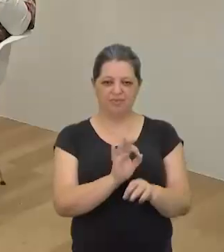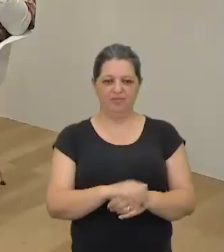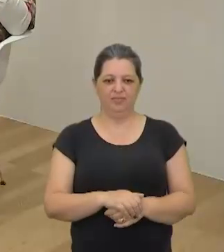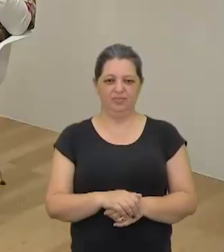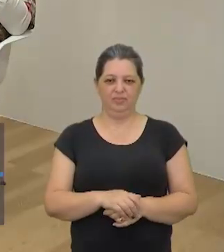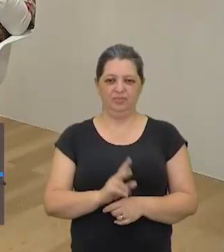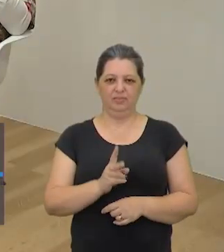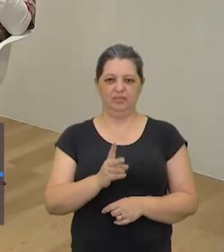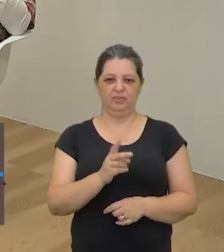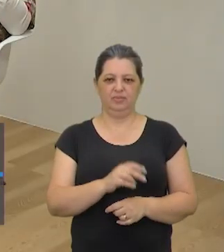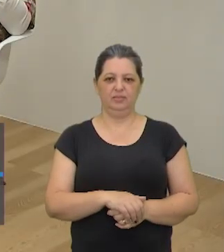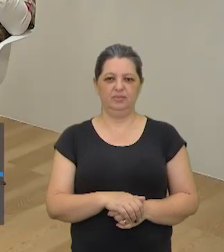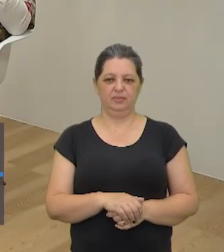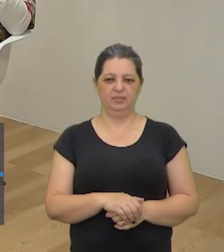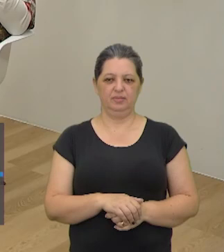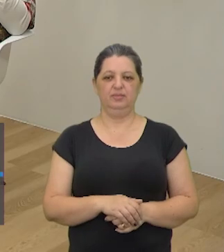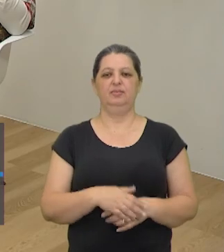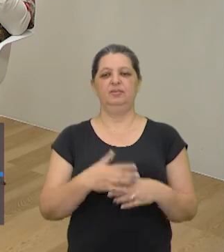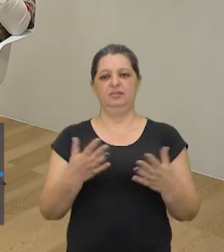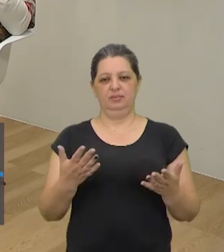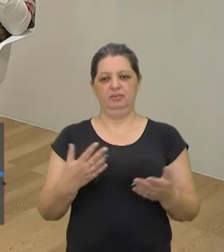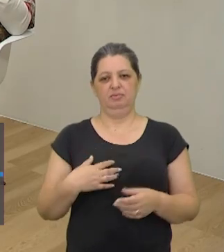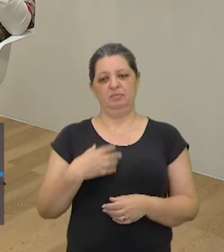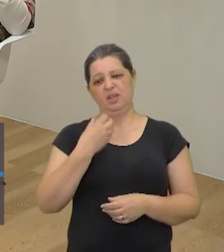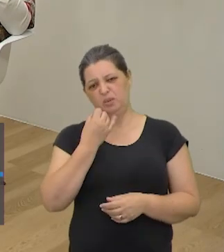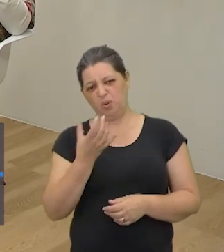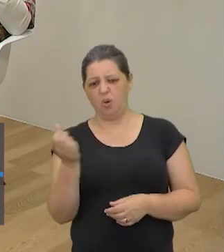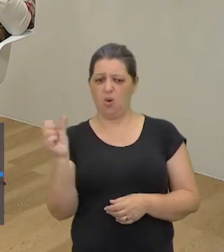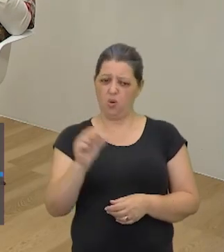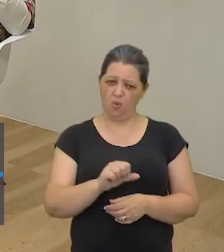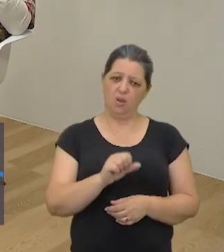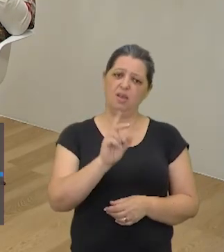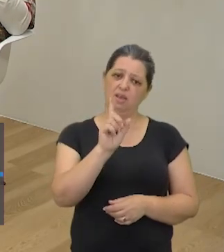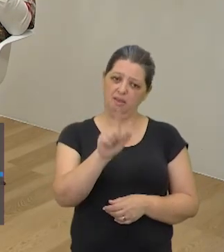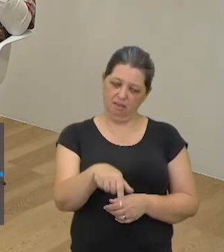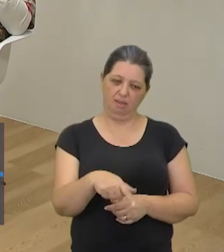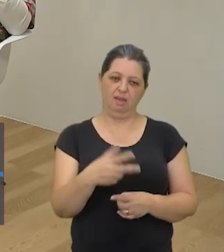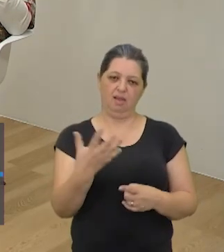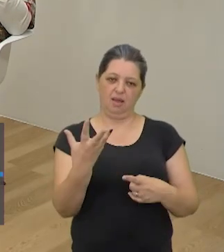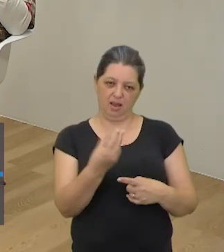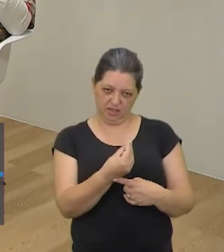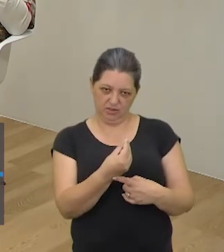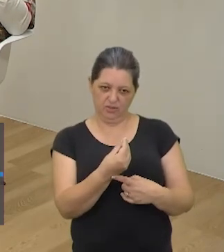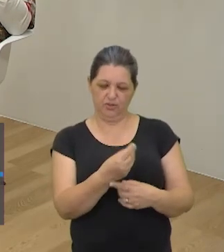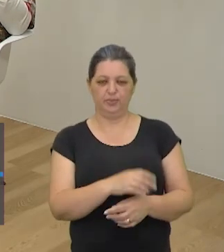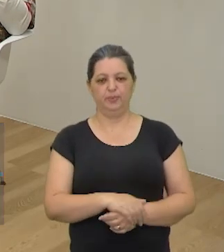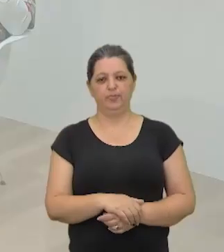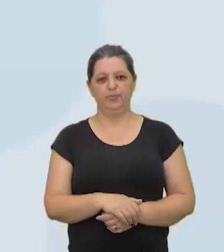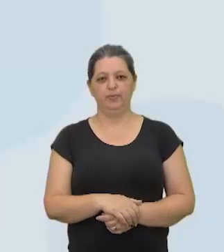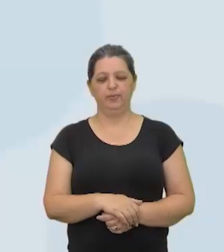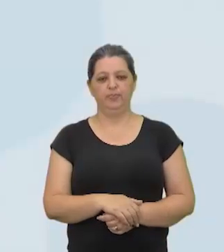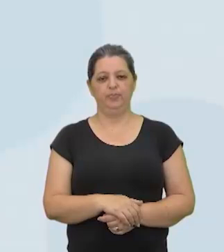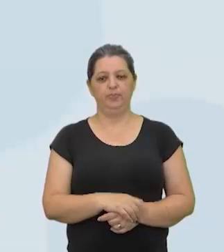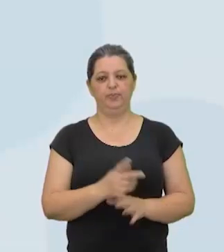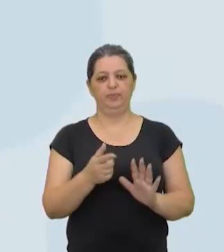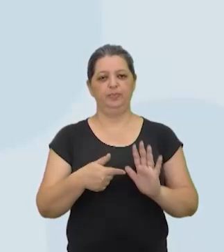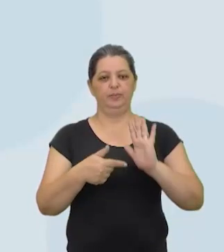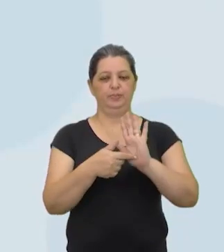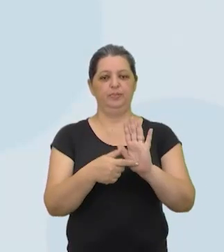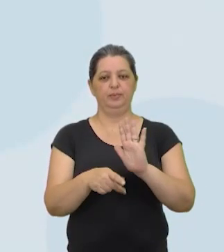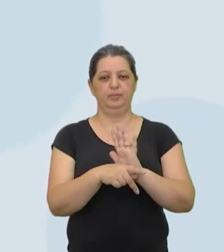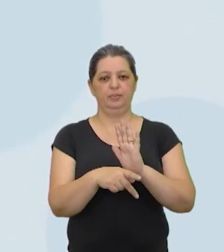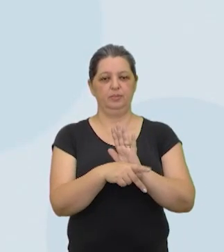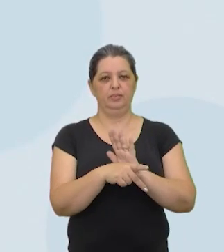vai ser arte, né? Enfim, bom ou ruim, É arte. é arte. Então trouxe aí uma escultura